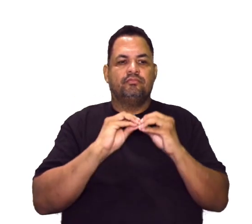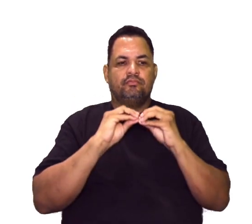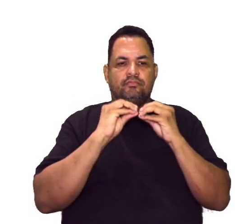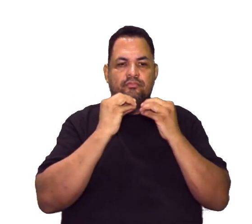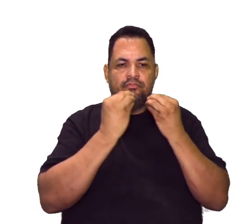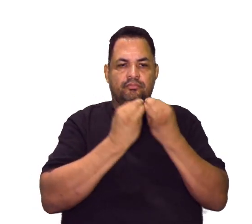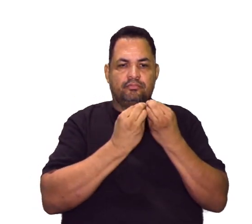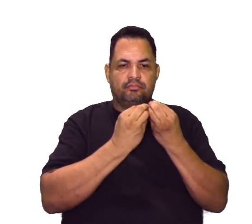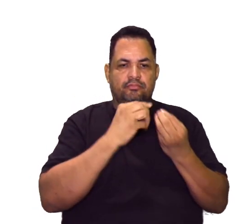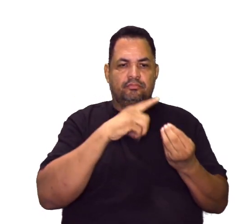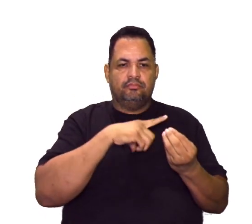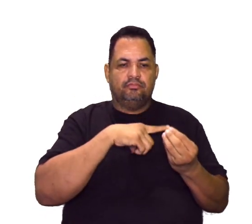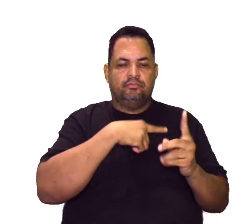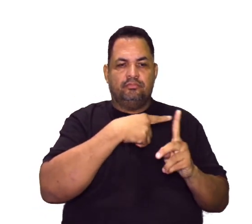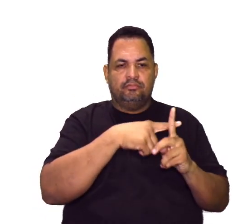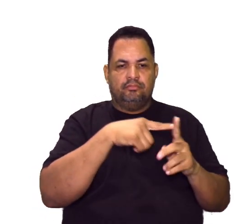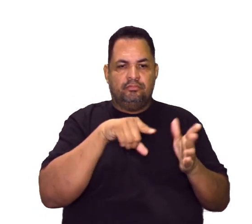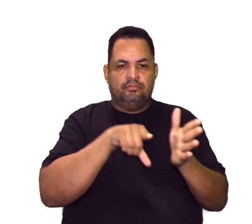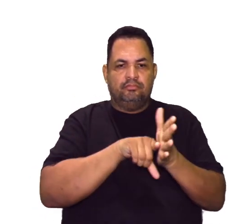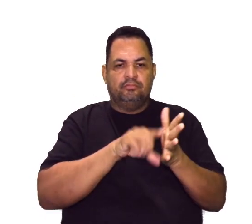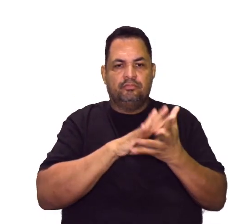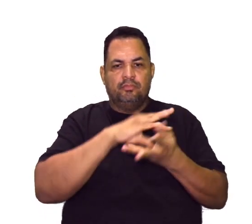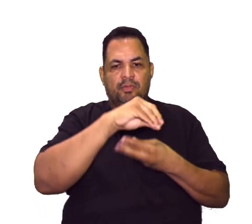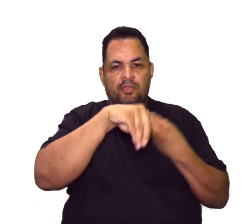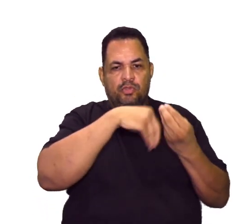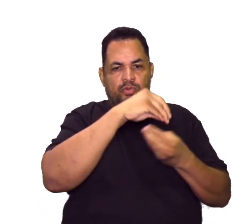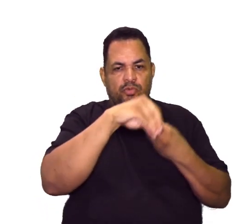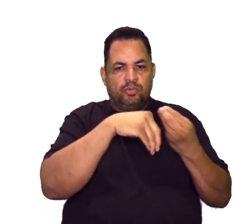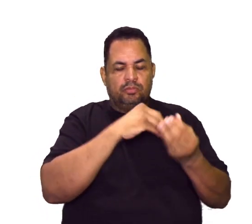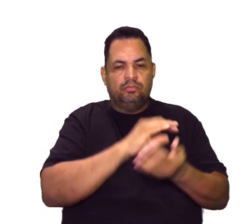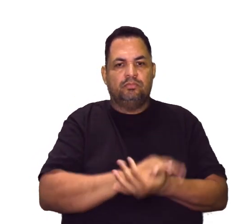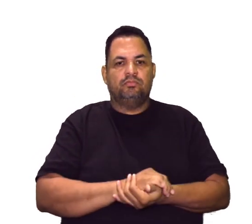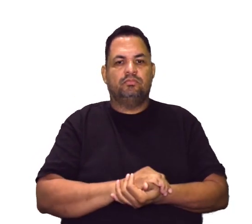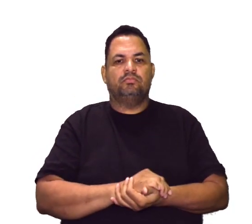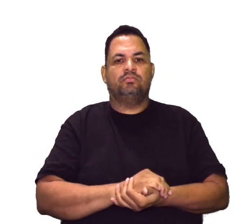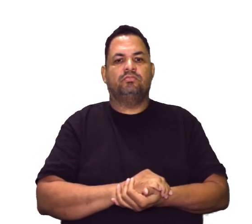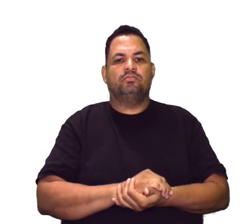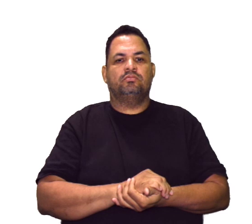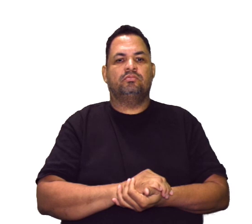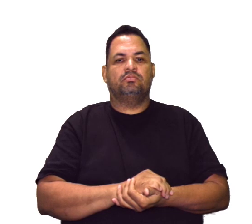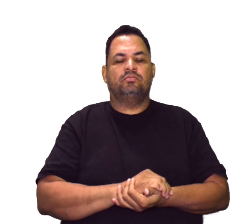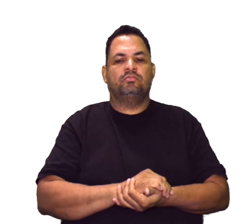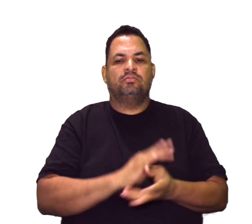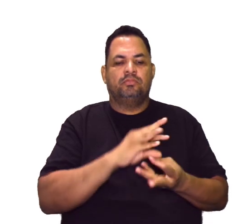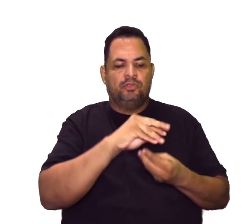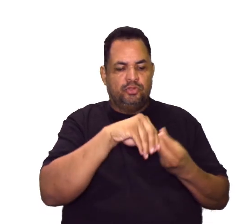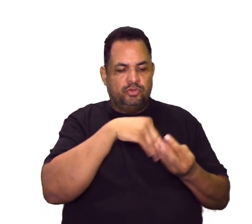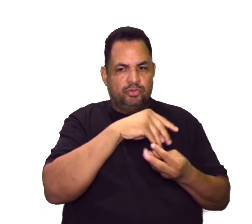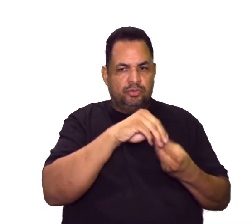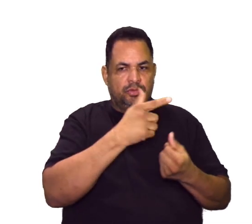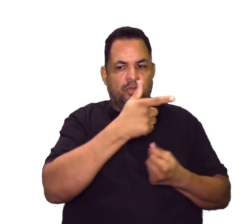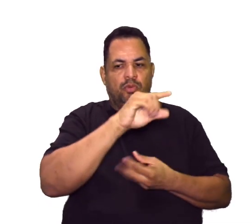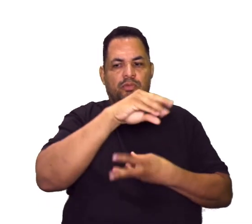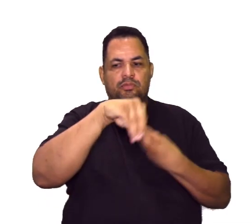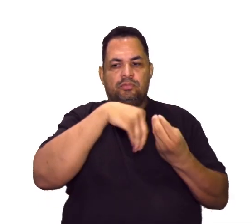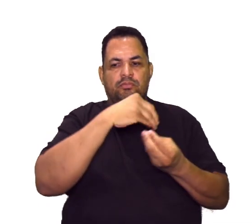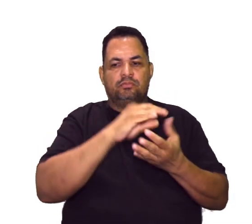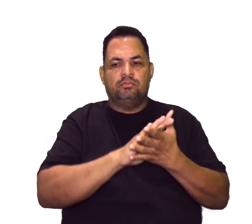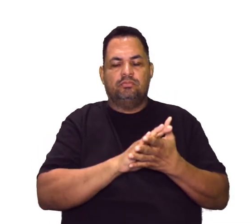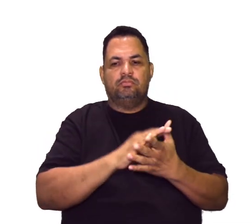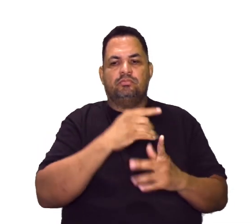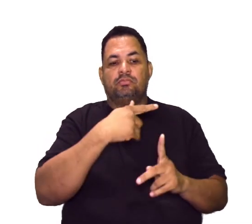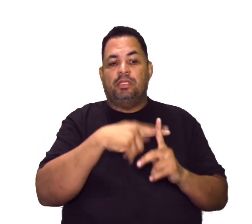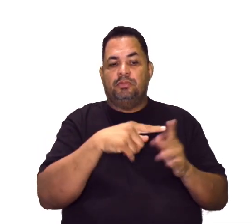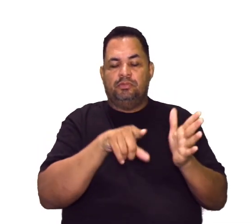Substância polar, ela é solúvel, isto é, se dissolve em outra substância